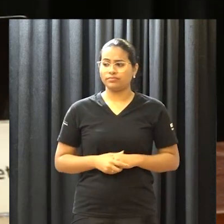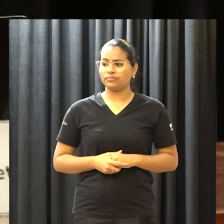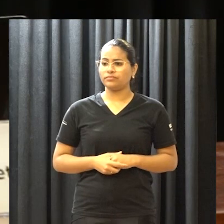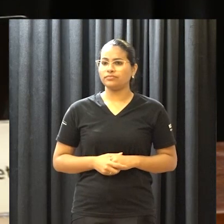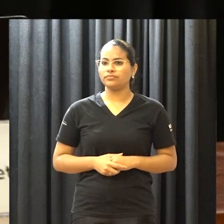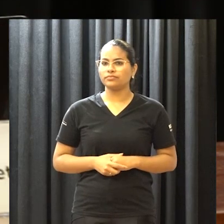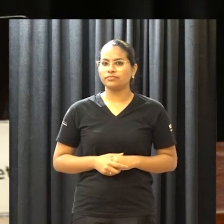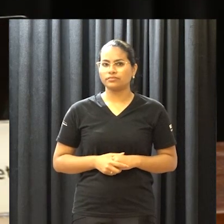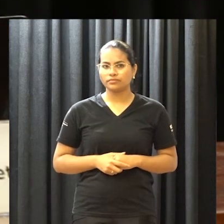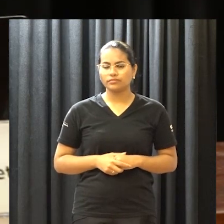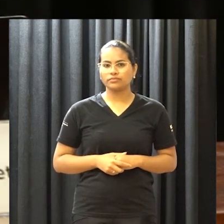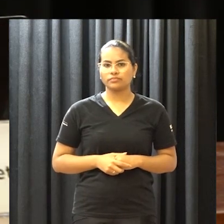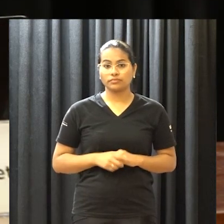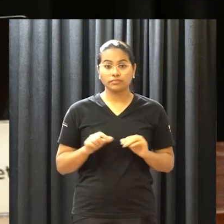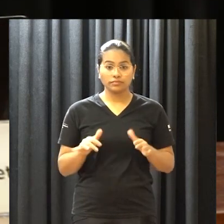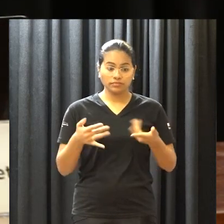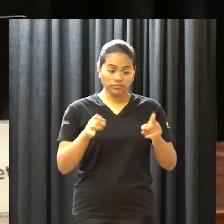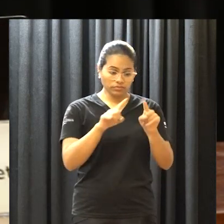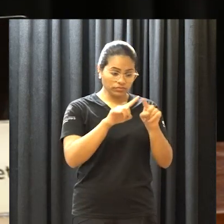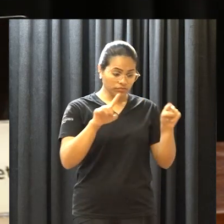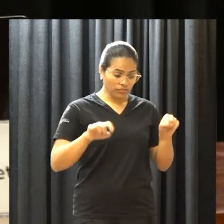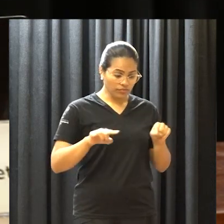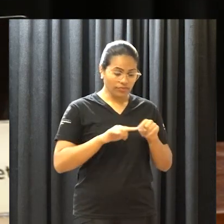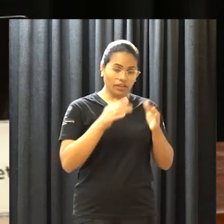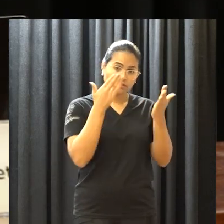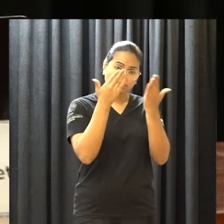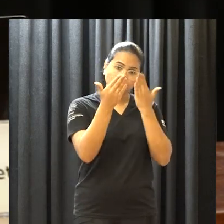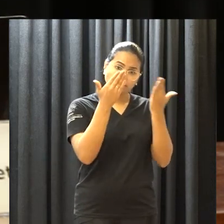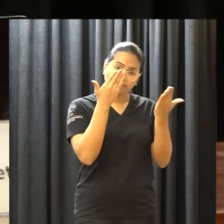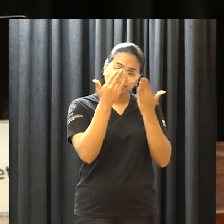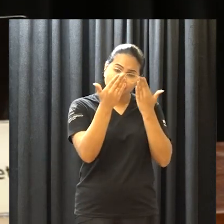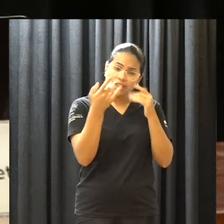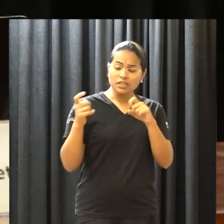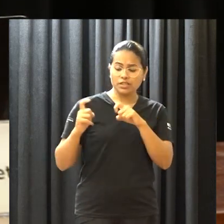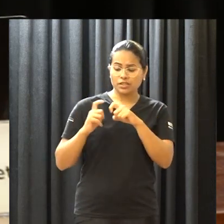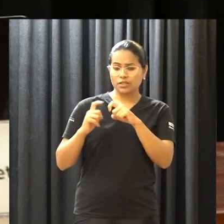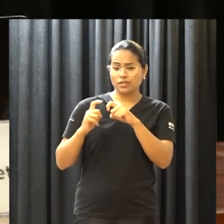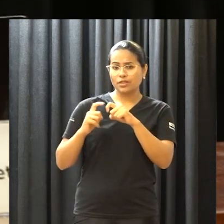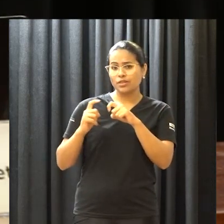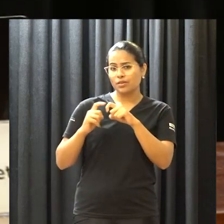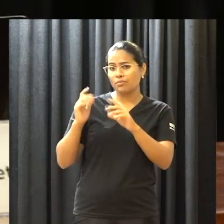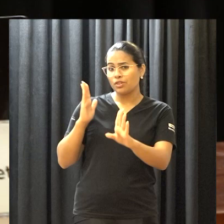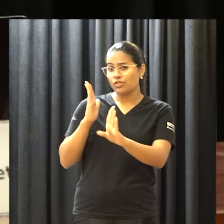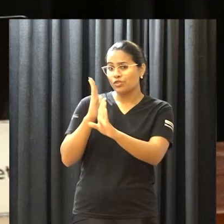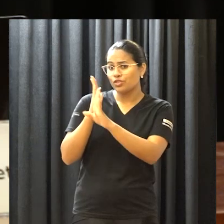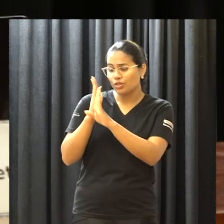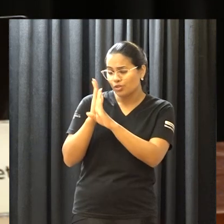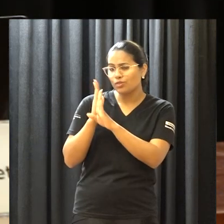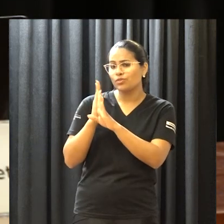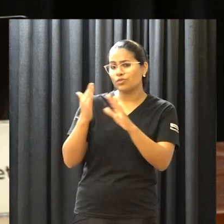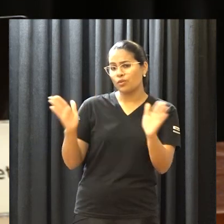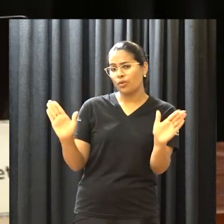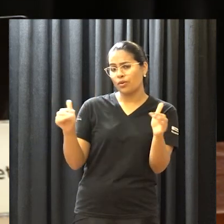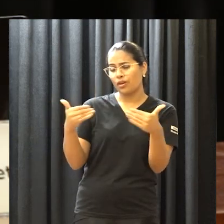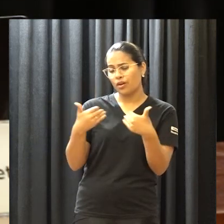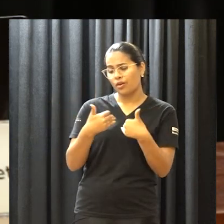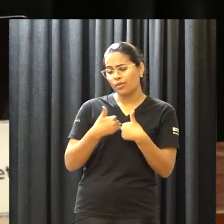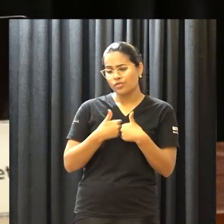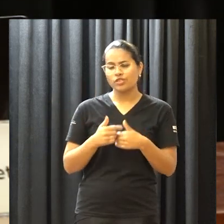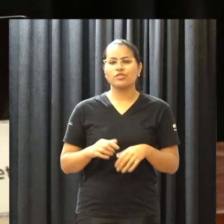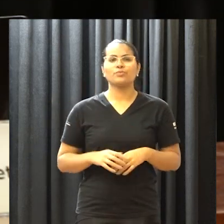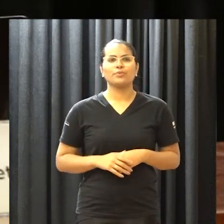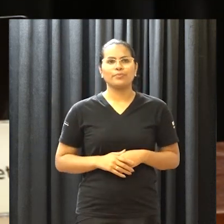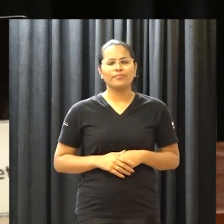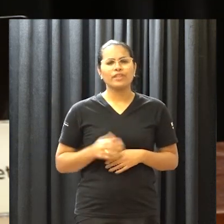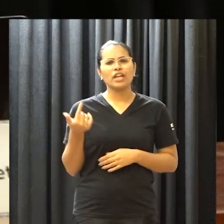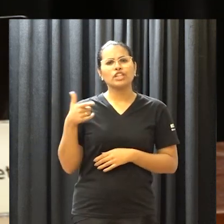Saí do consultório psicológico, onde eu tive uma devolutiva cuidadosa, que em outro momento teve que